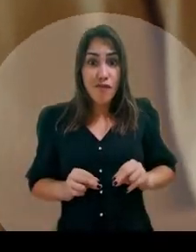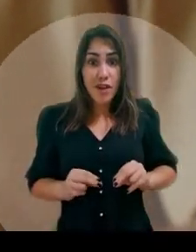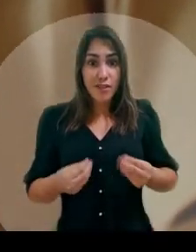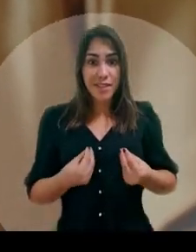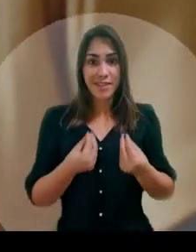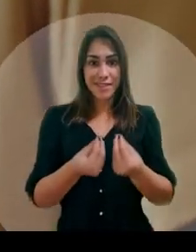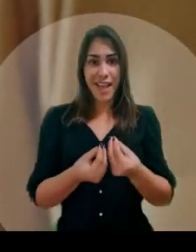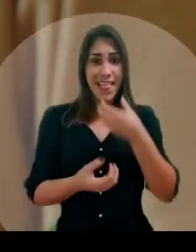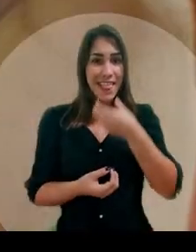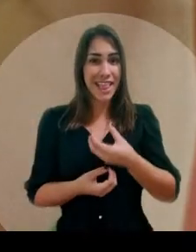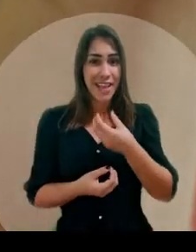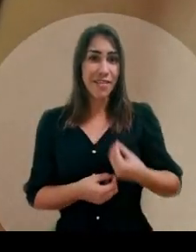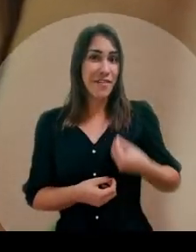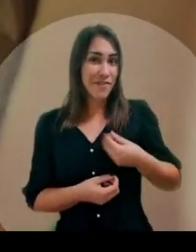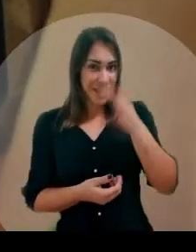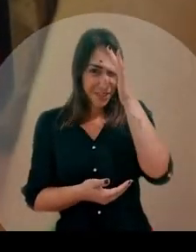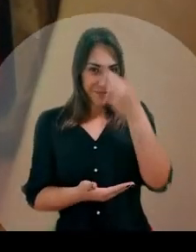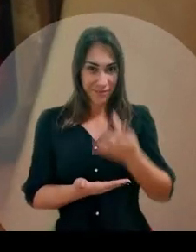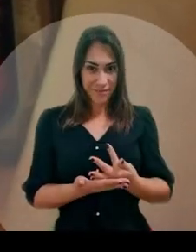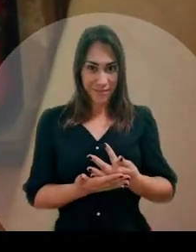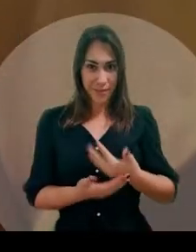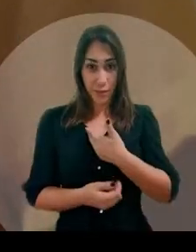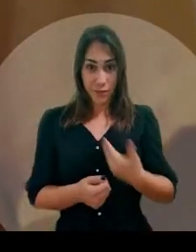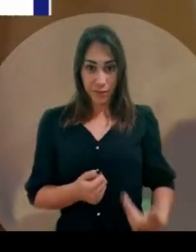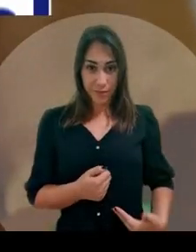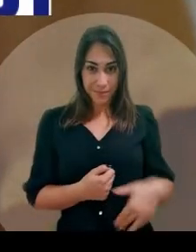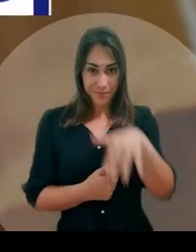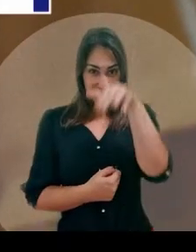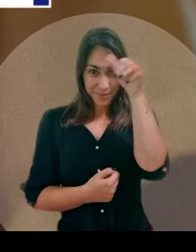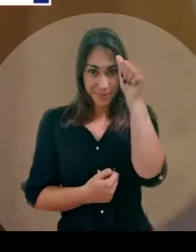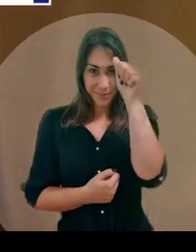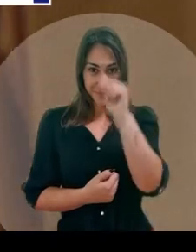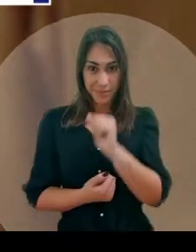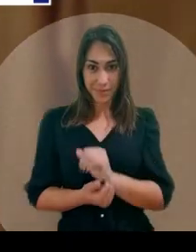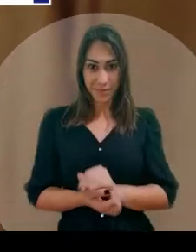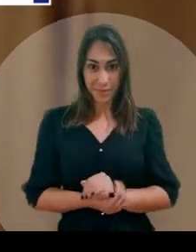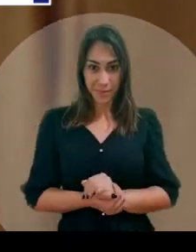Natal de vida fé e superação governo de Mato Grosso